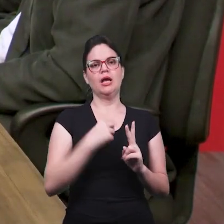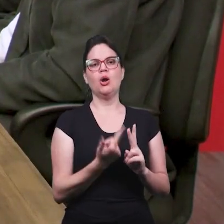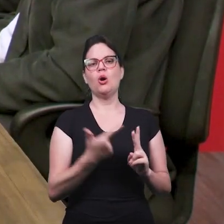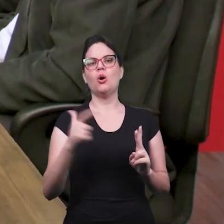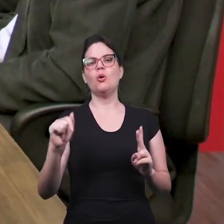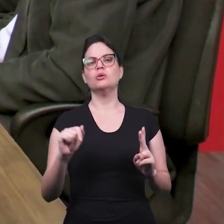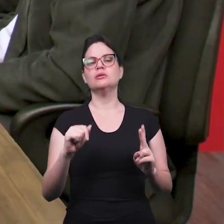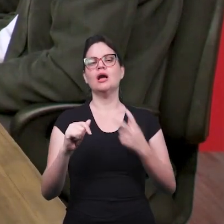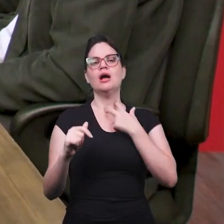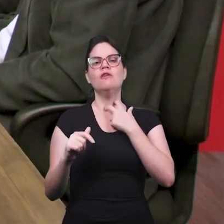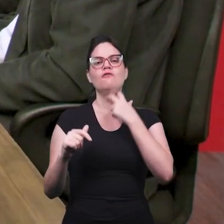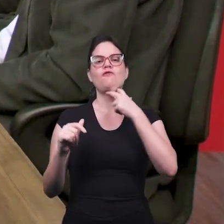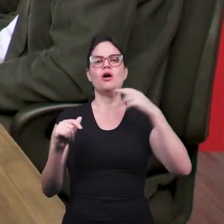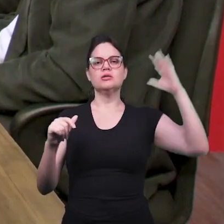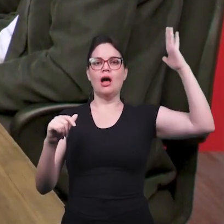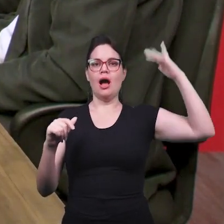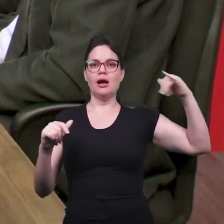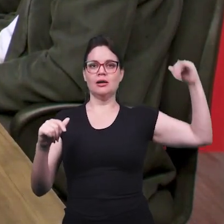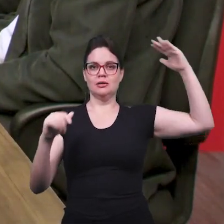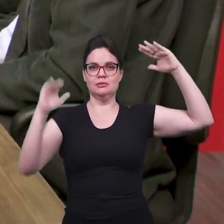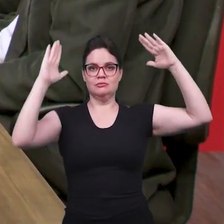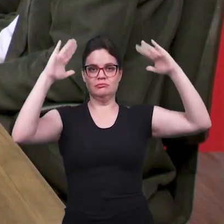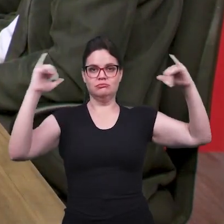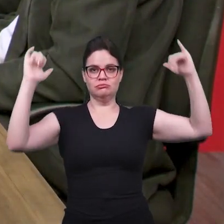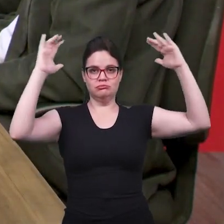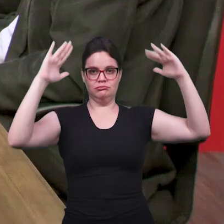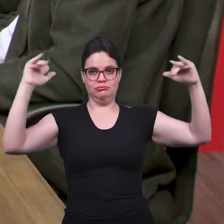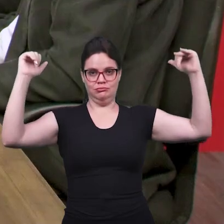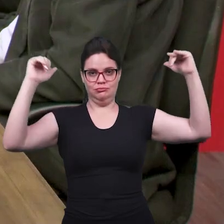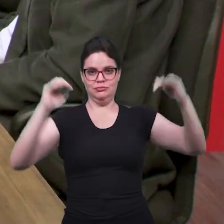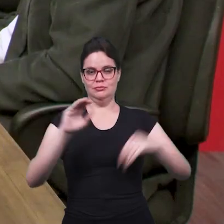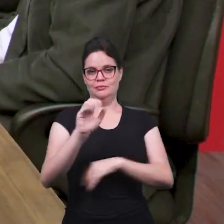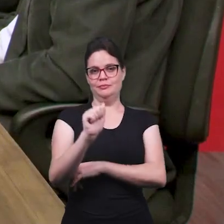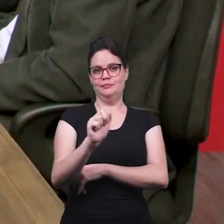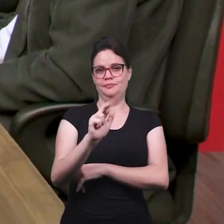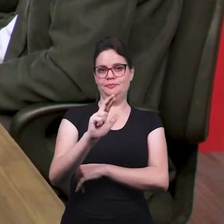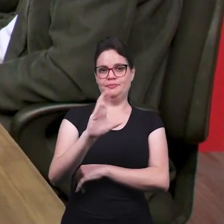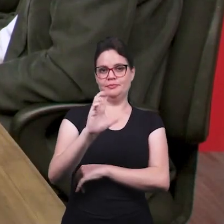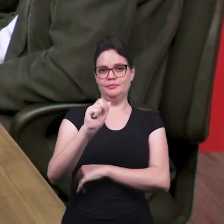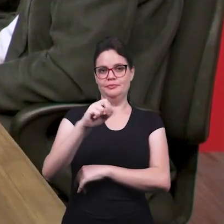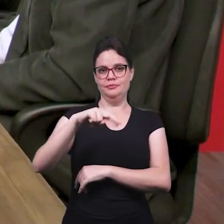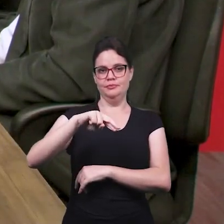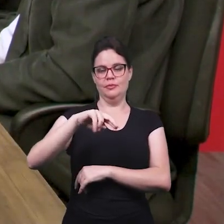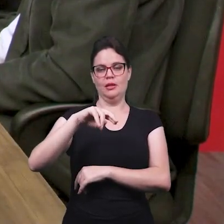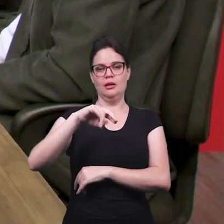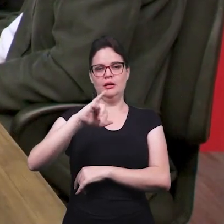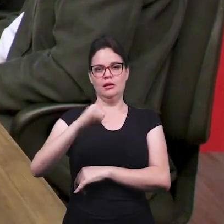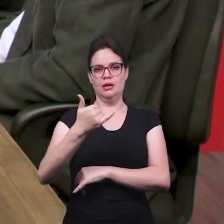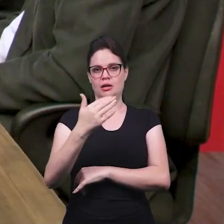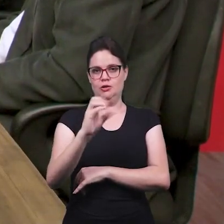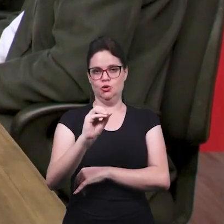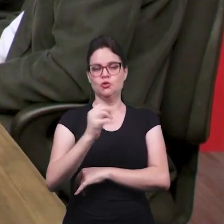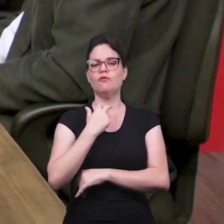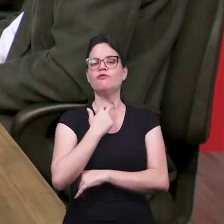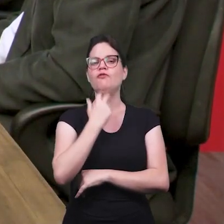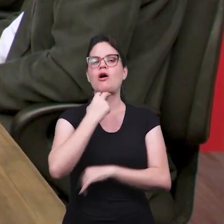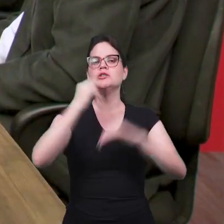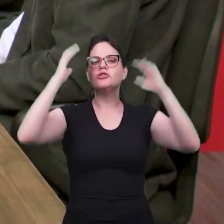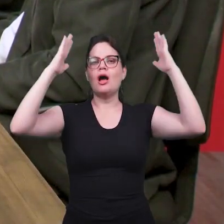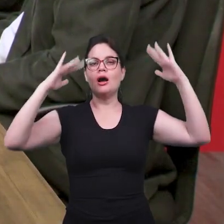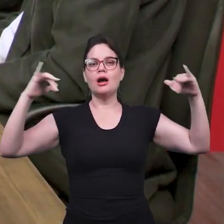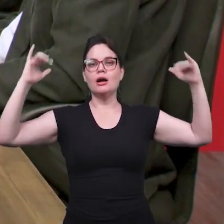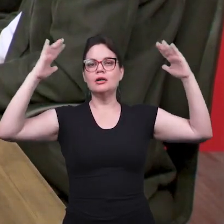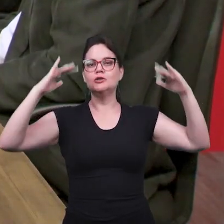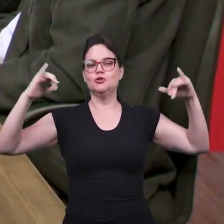respeito ao arcanjo, né? E a gente vai ver que essa voz de arcanjo está muito relacionada